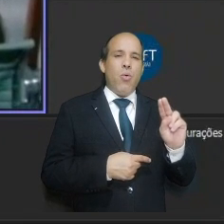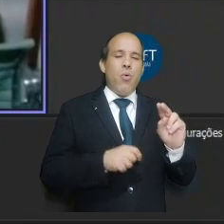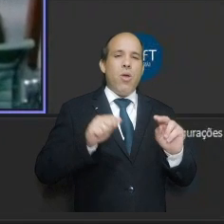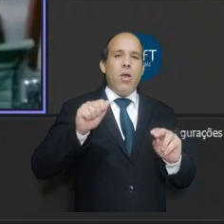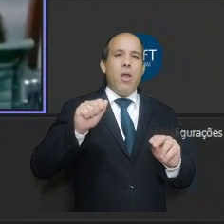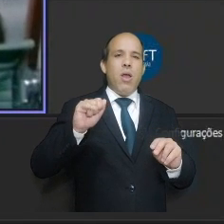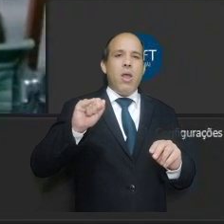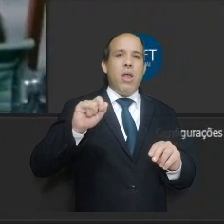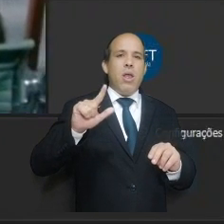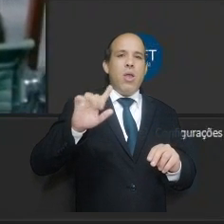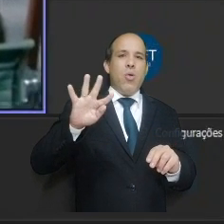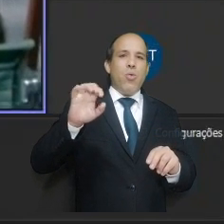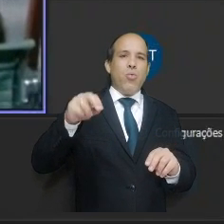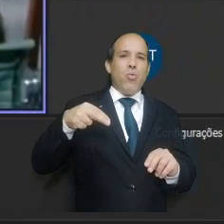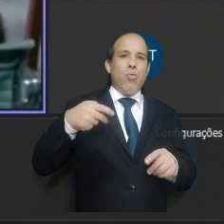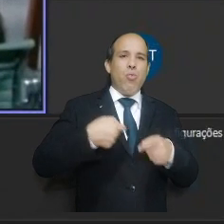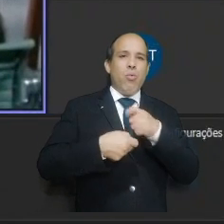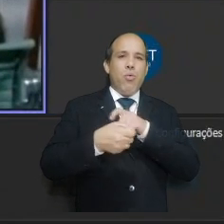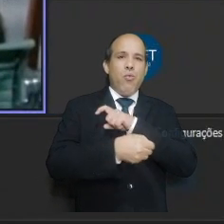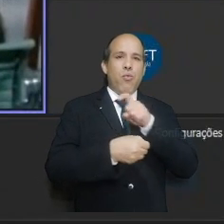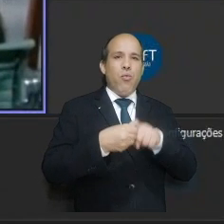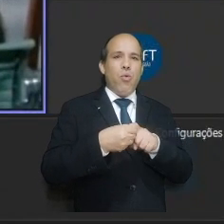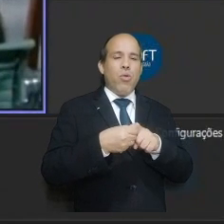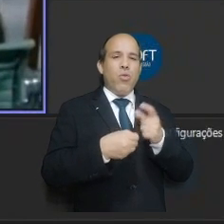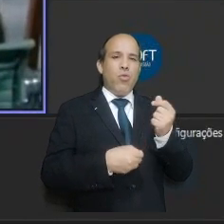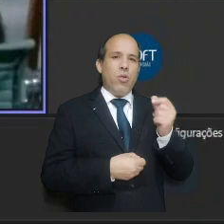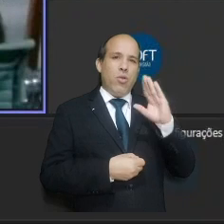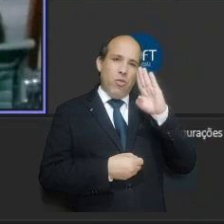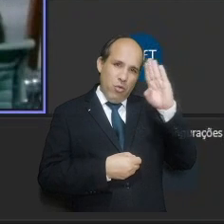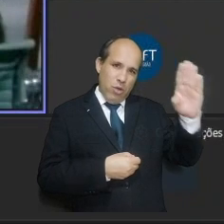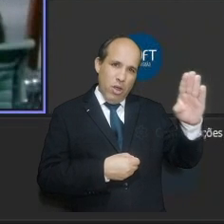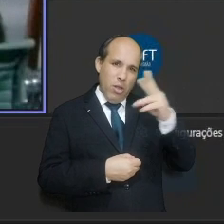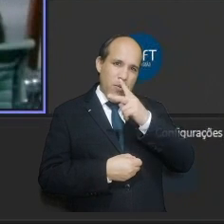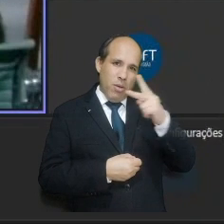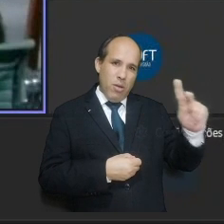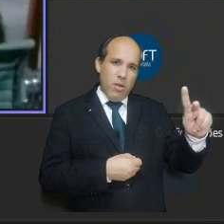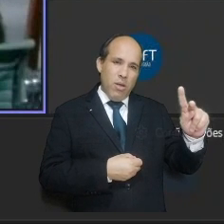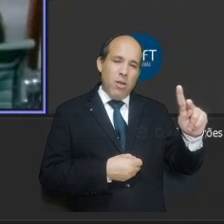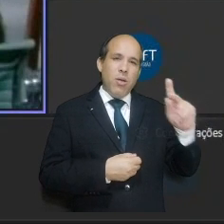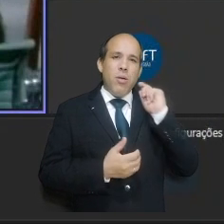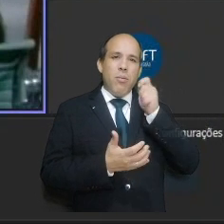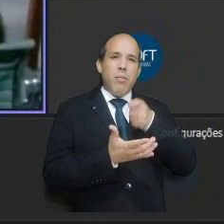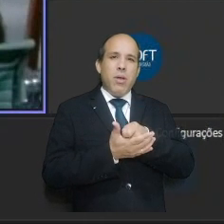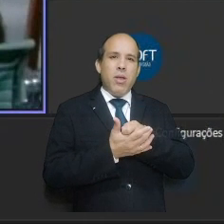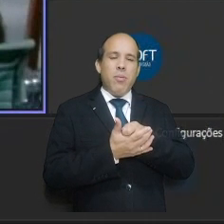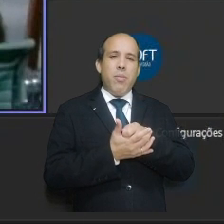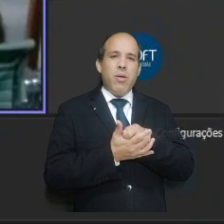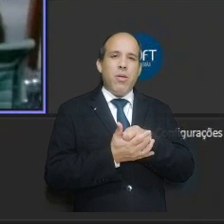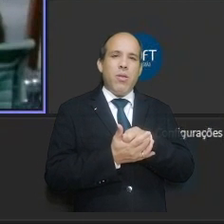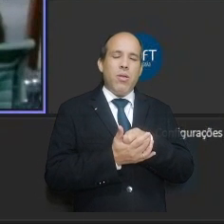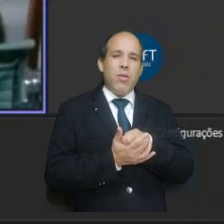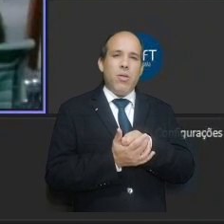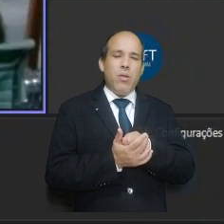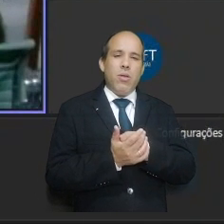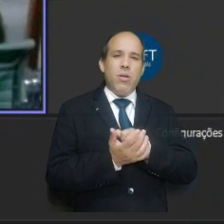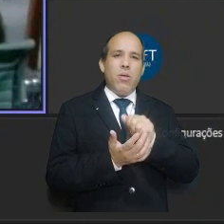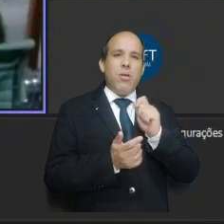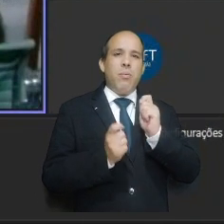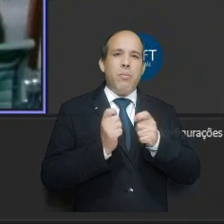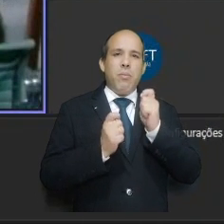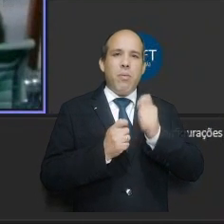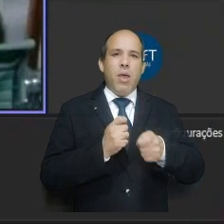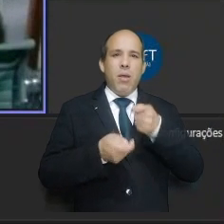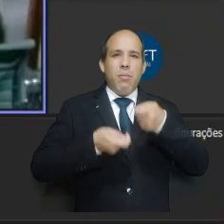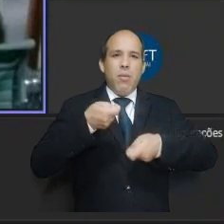réu, Ailton Comércio de Veículos, restituir diretamente à autora os pagamentos,